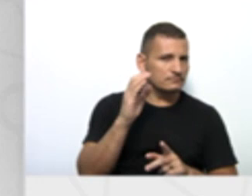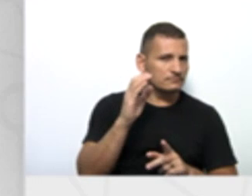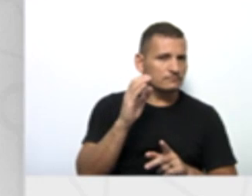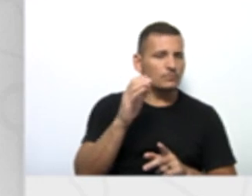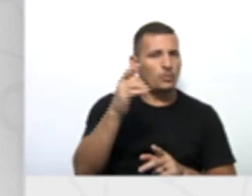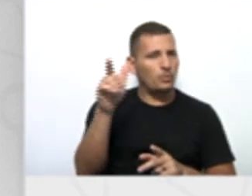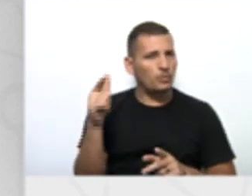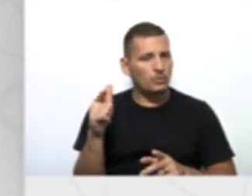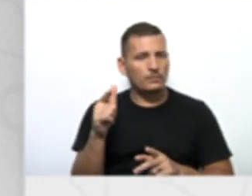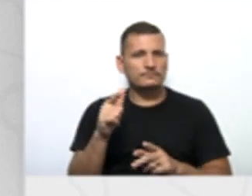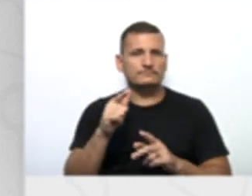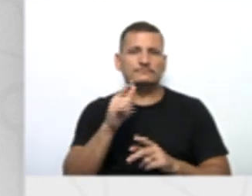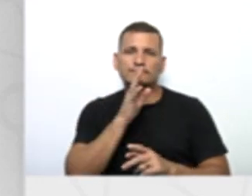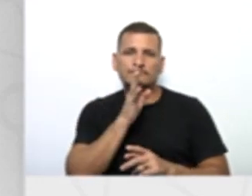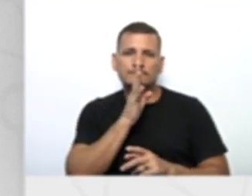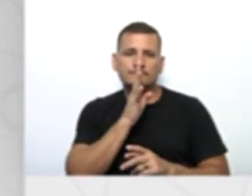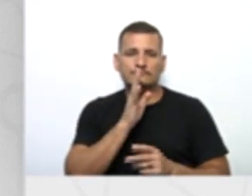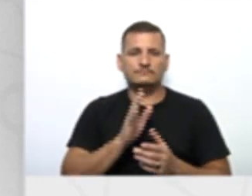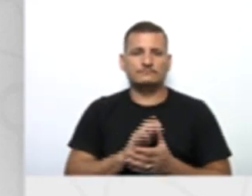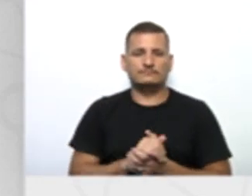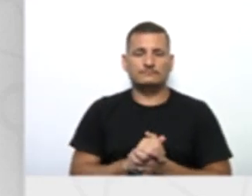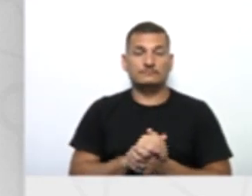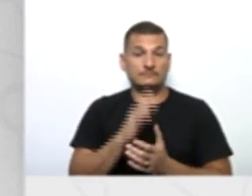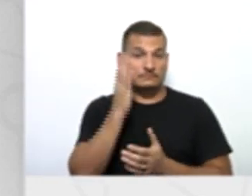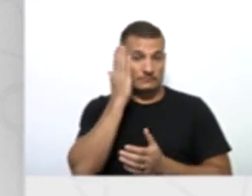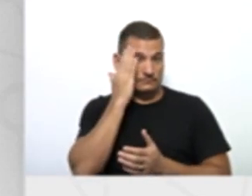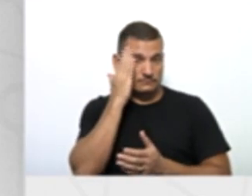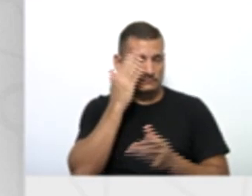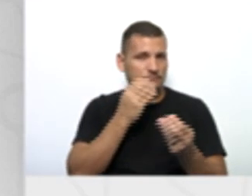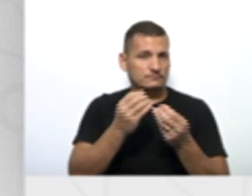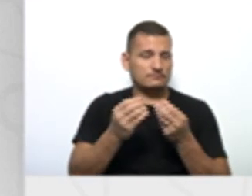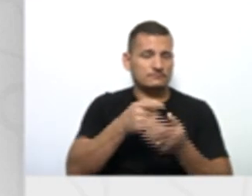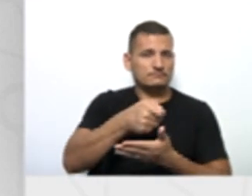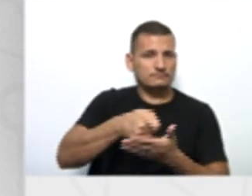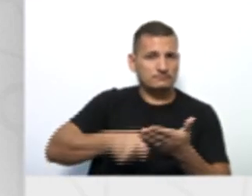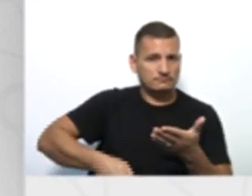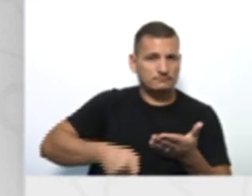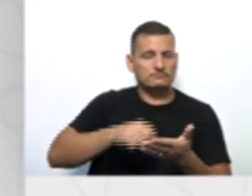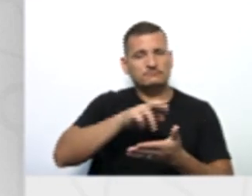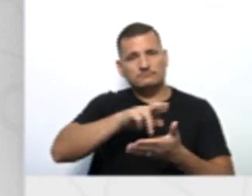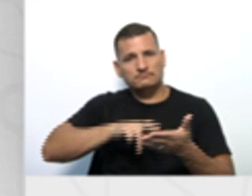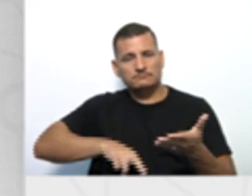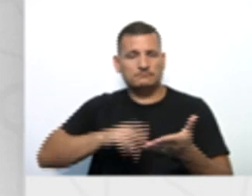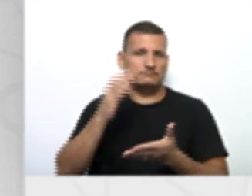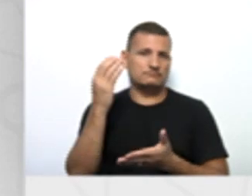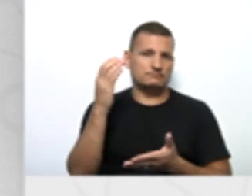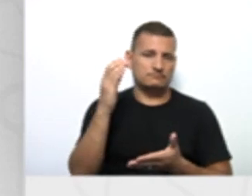conhecimento, relacionar princípios e normas de redação técnica e científica,